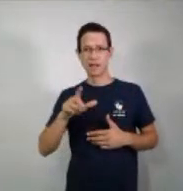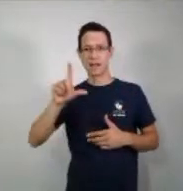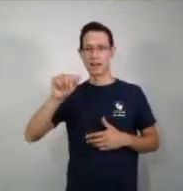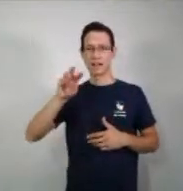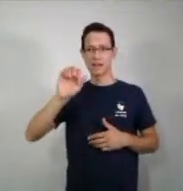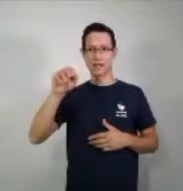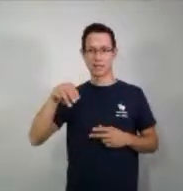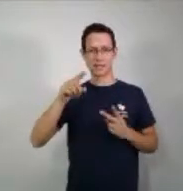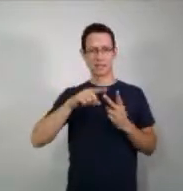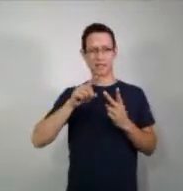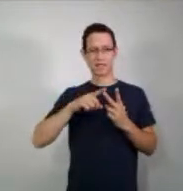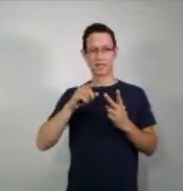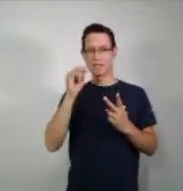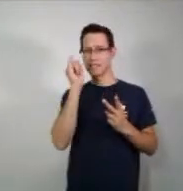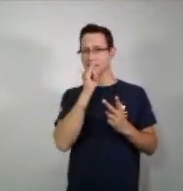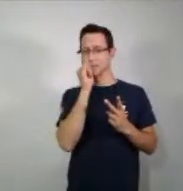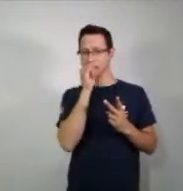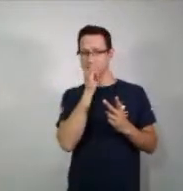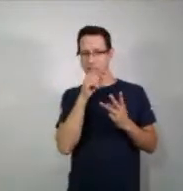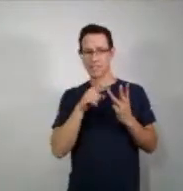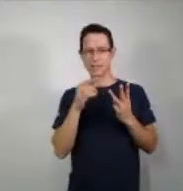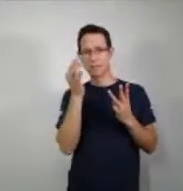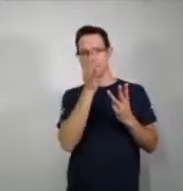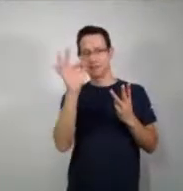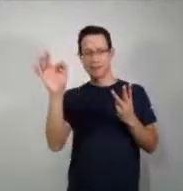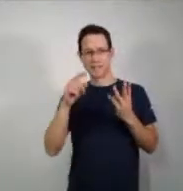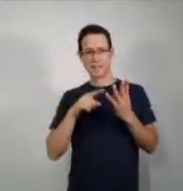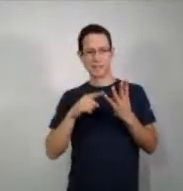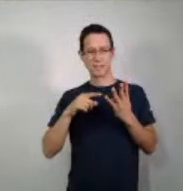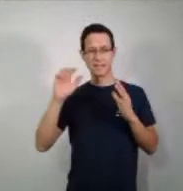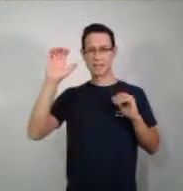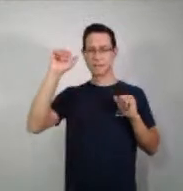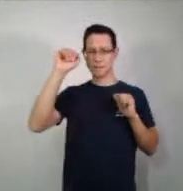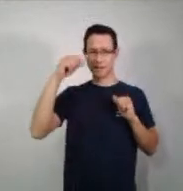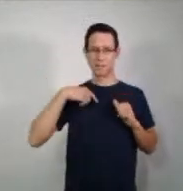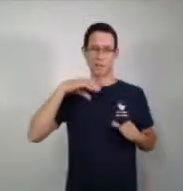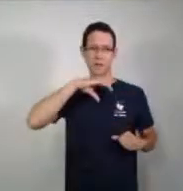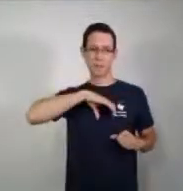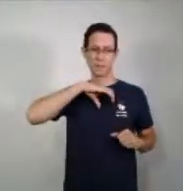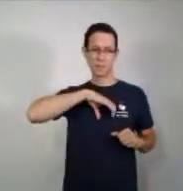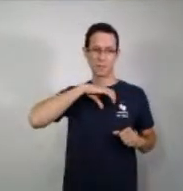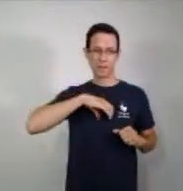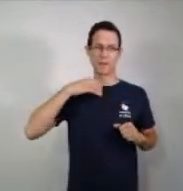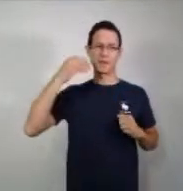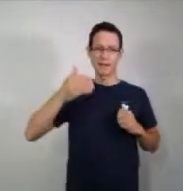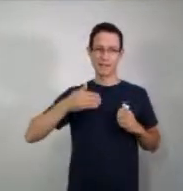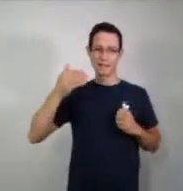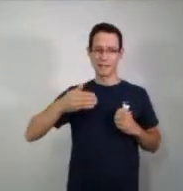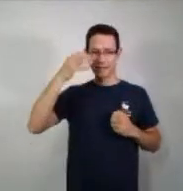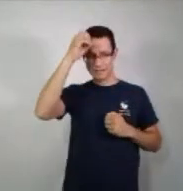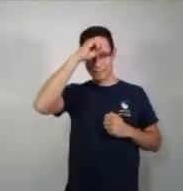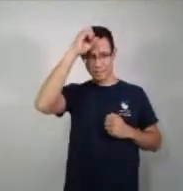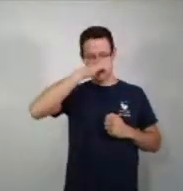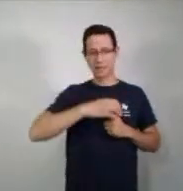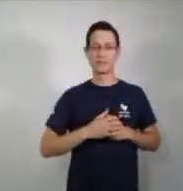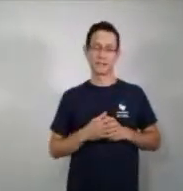francês, ele tinha noções de espanhol e foi aprendendo o português. Digamos que esse repertório significava para